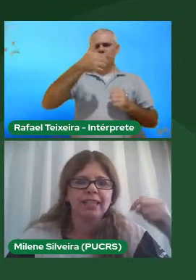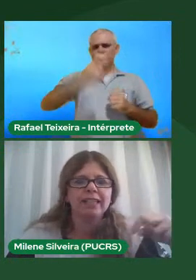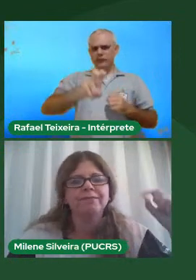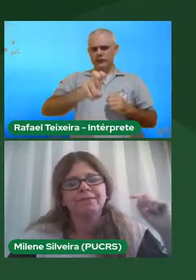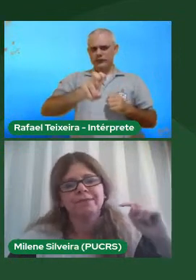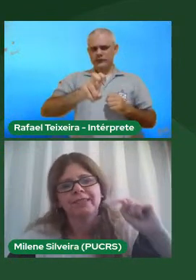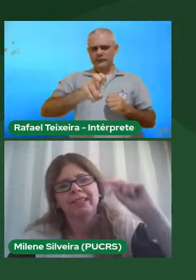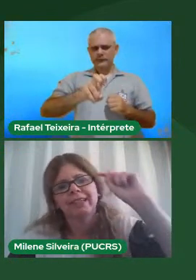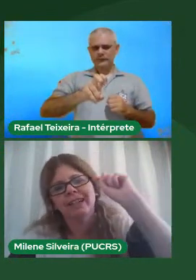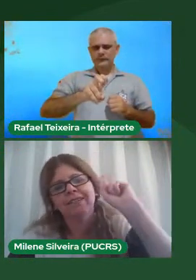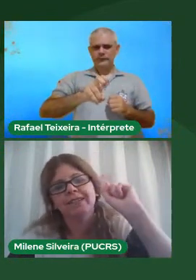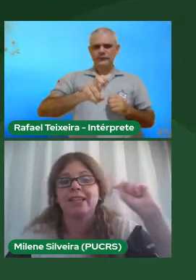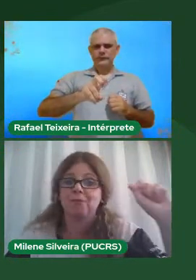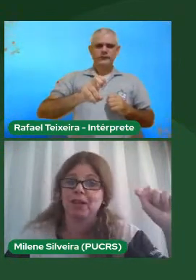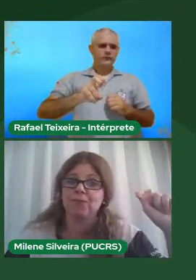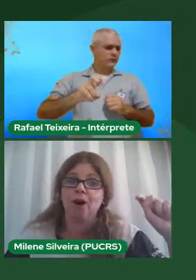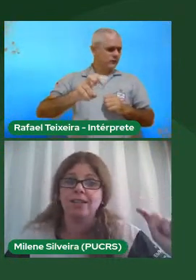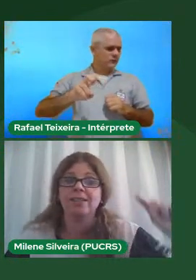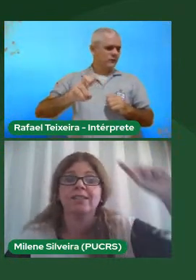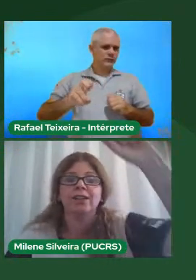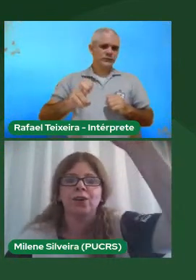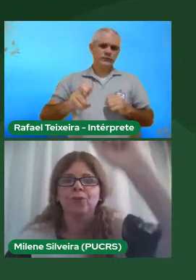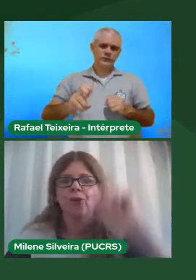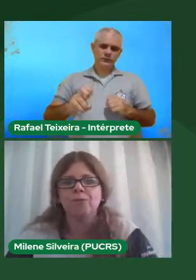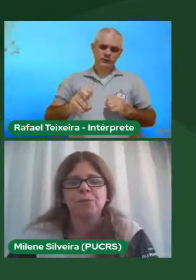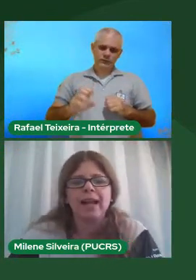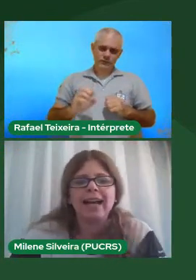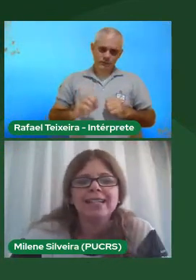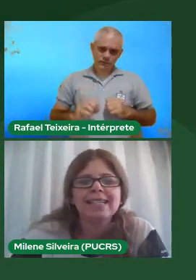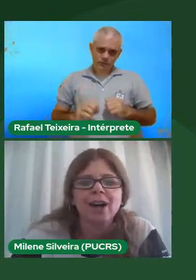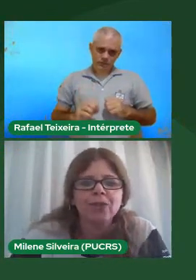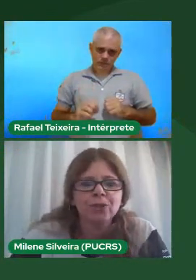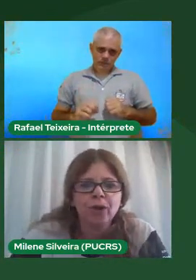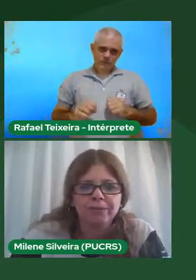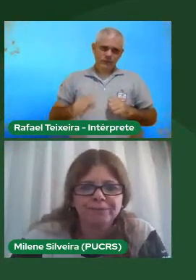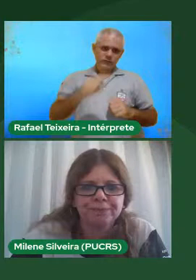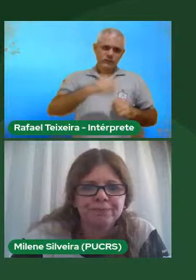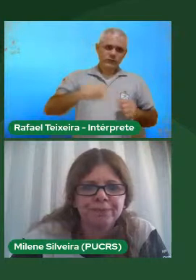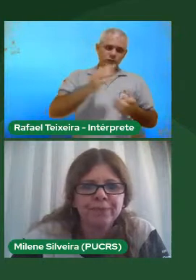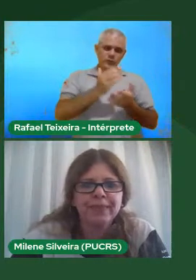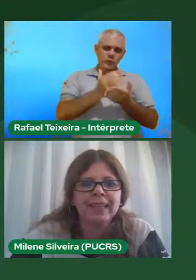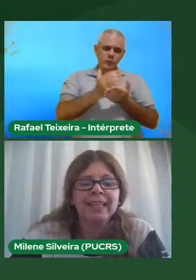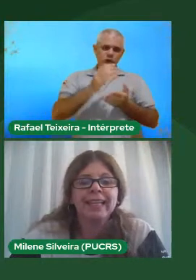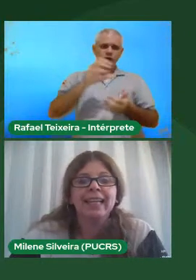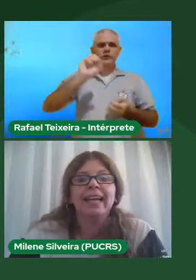estávamos aqui, estávamos na Foz, fomos para Salvador.